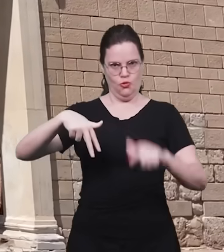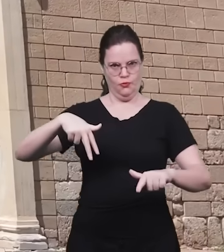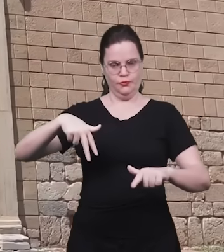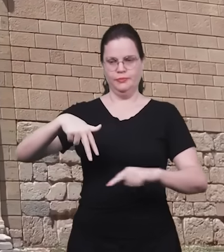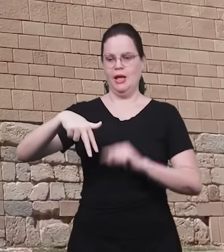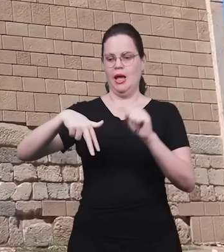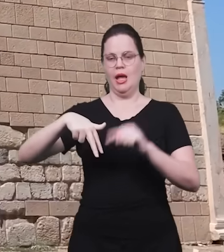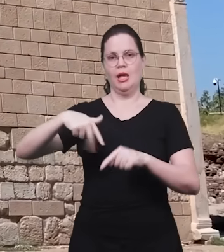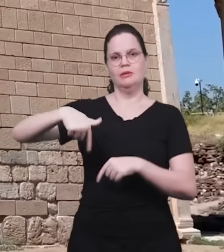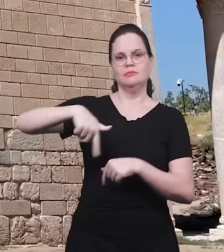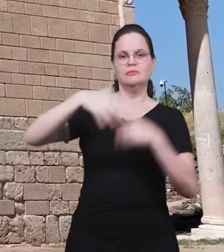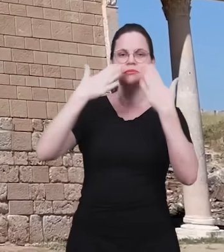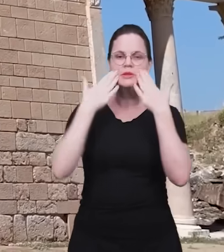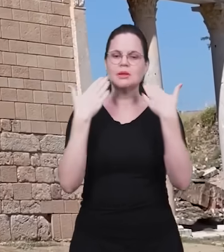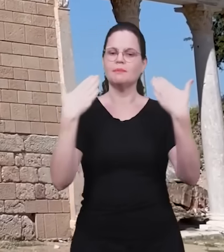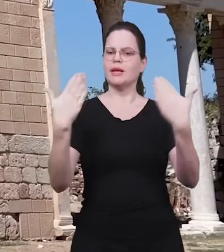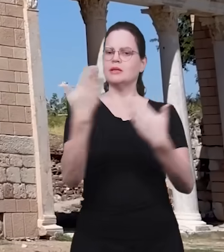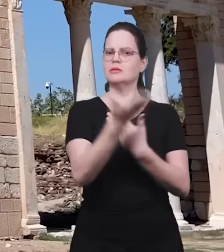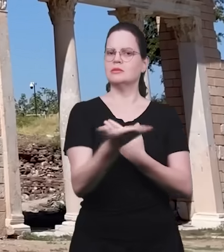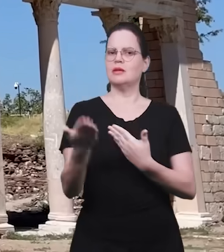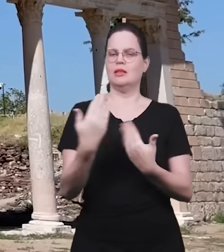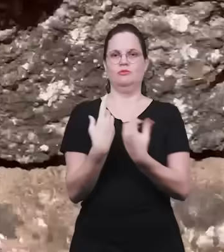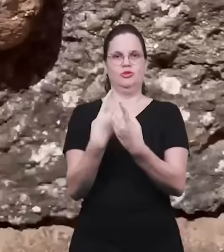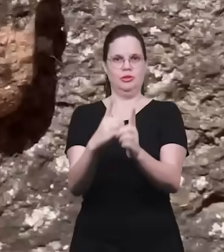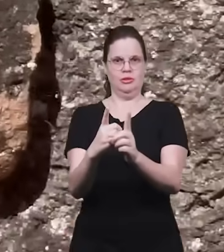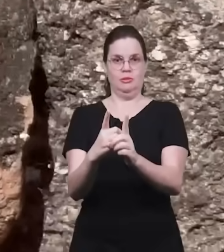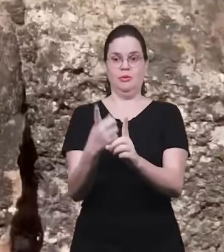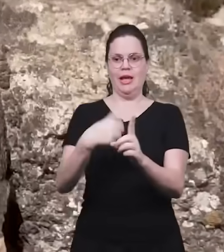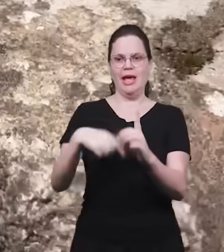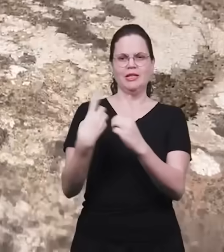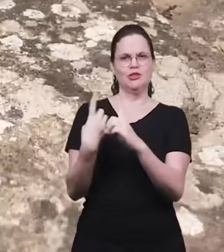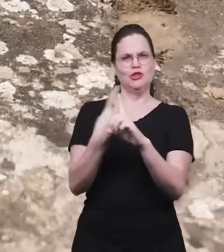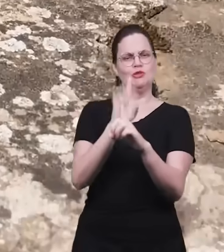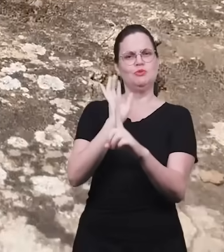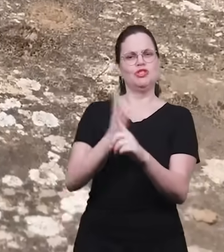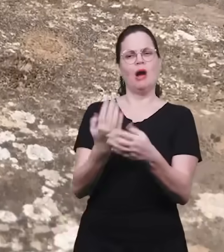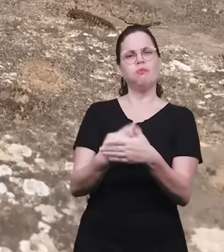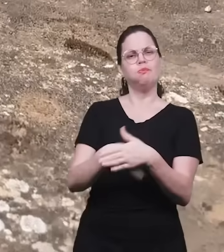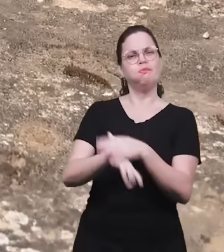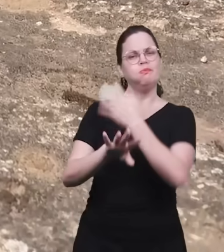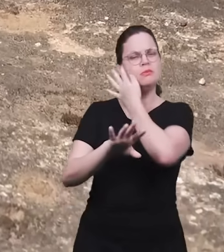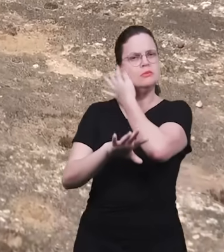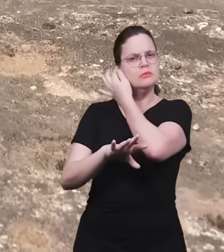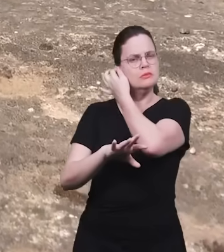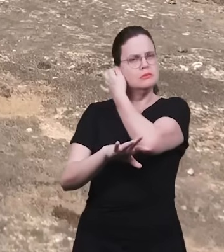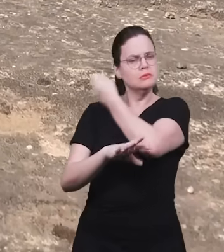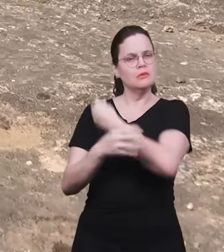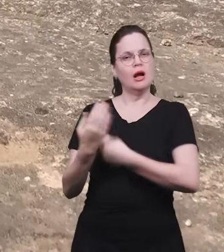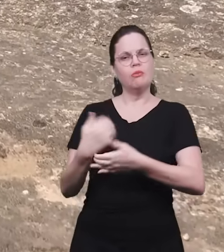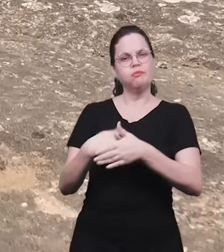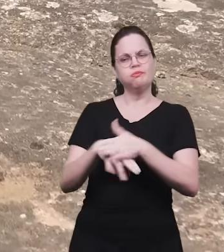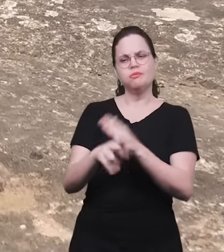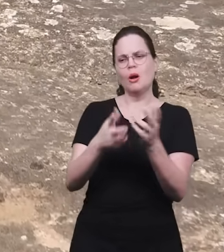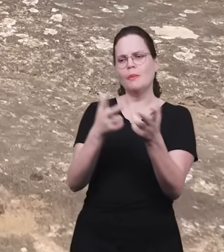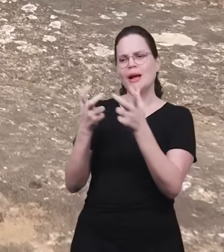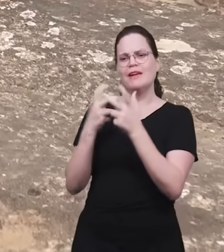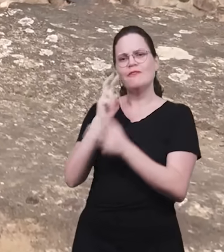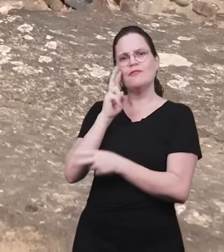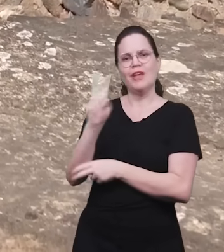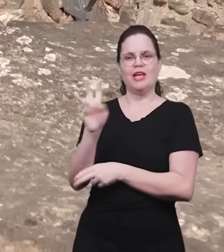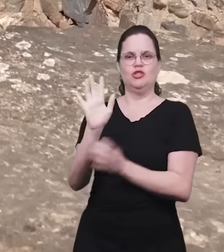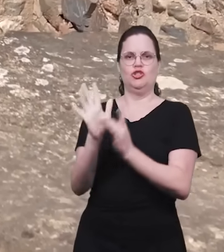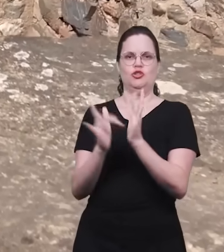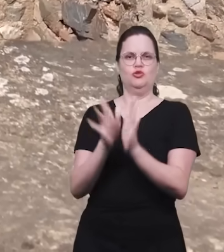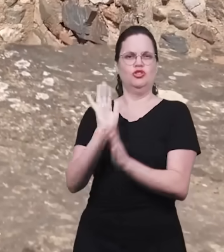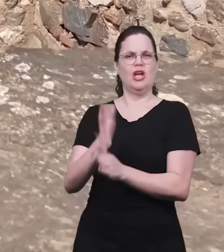ele aparece aos seus discípulos, e os discípulos que já estavam acostumados a ver Jesus, eles haviam 3 dias que não o viam,